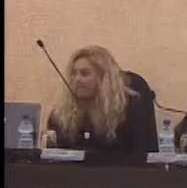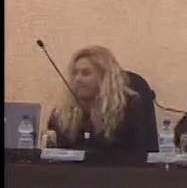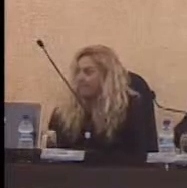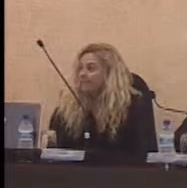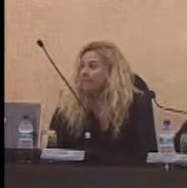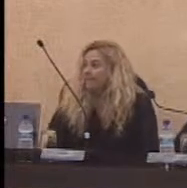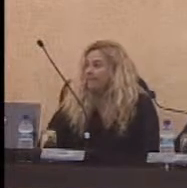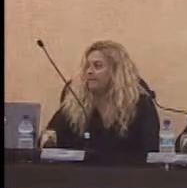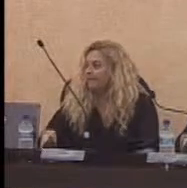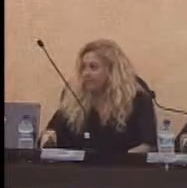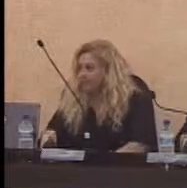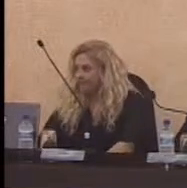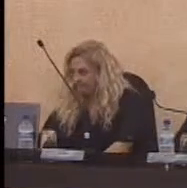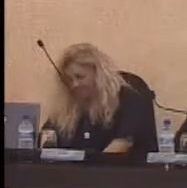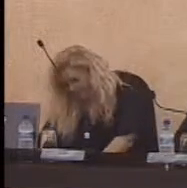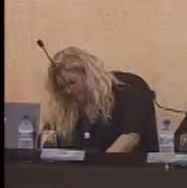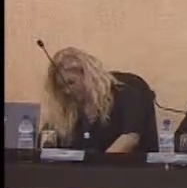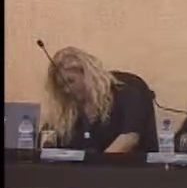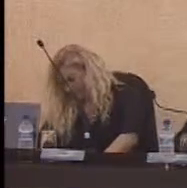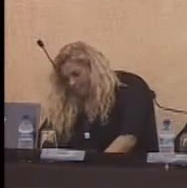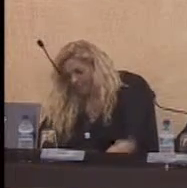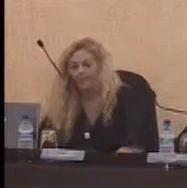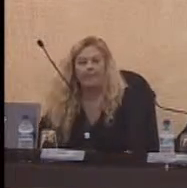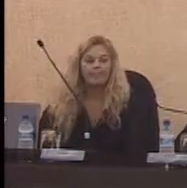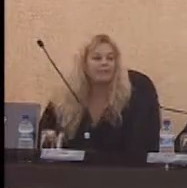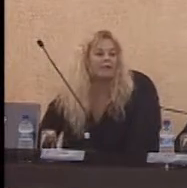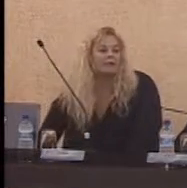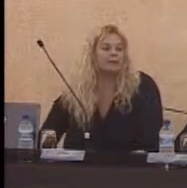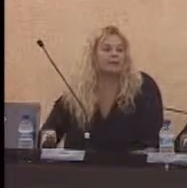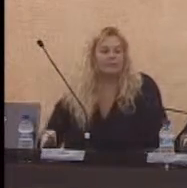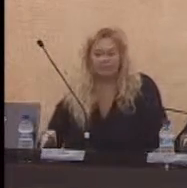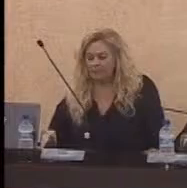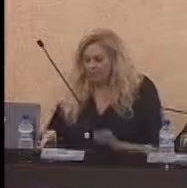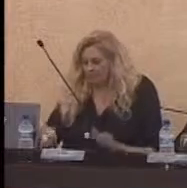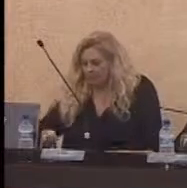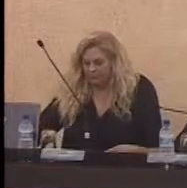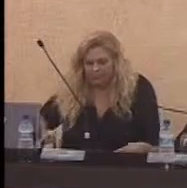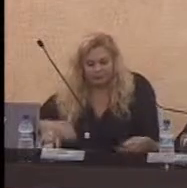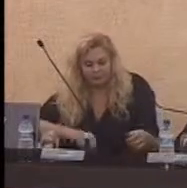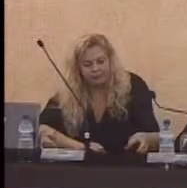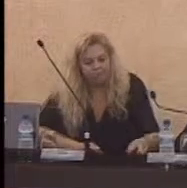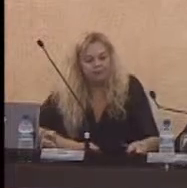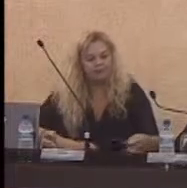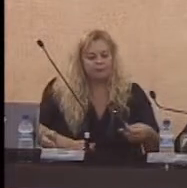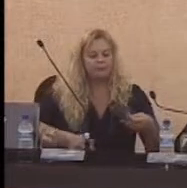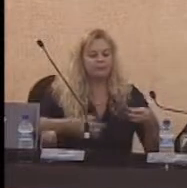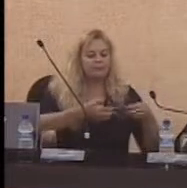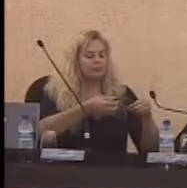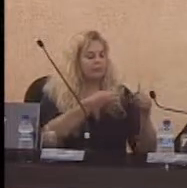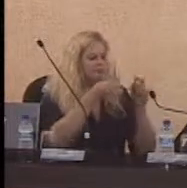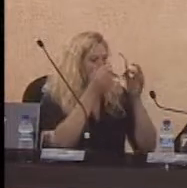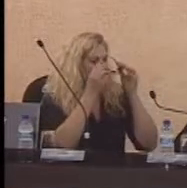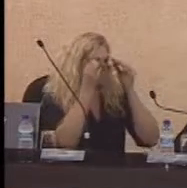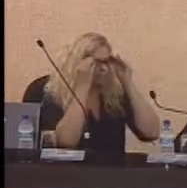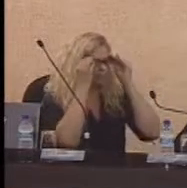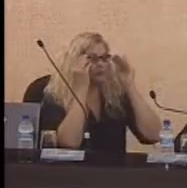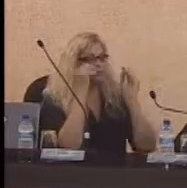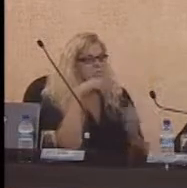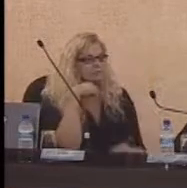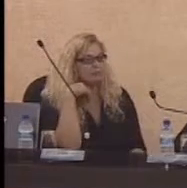Esta presidência solicita ao primeiro secretário que faça a chamada dos senhores vereadores.